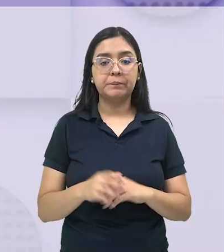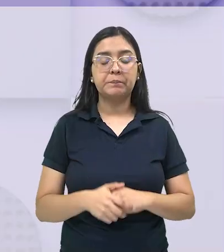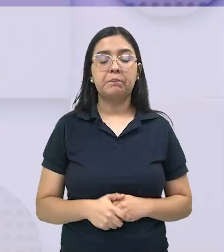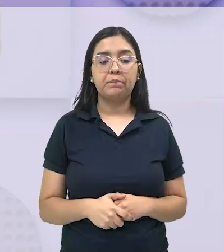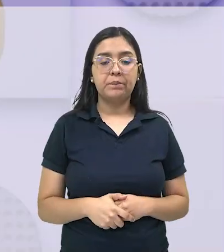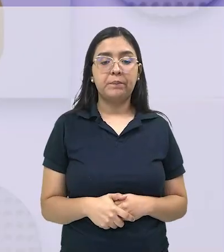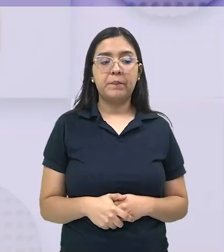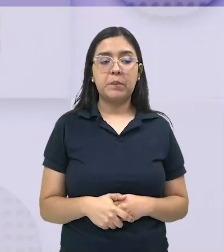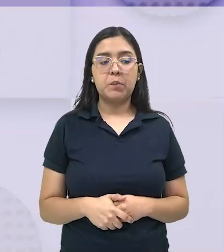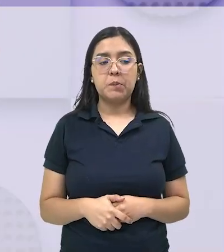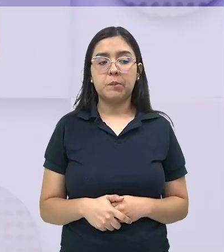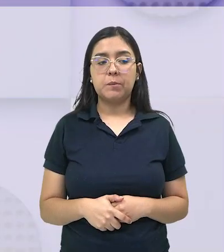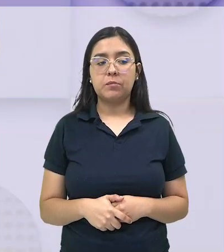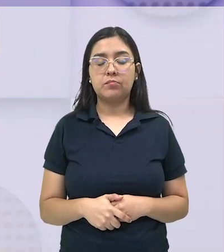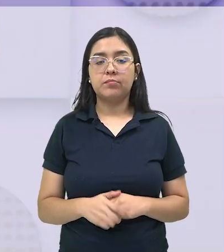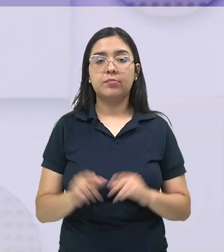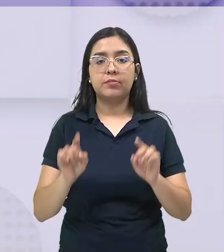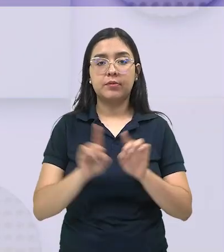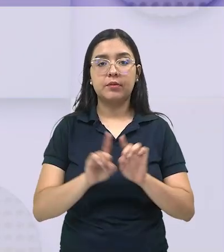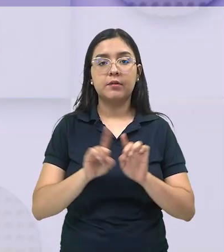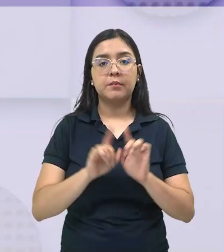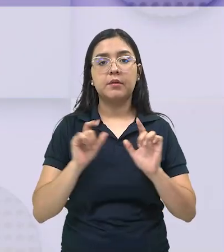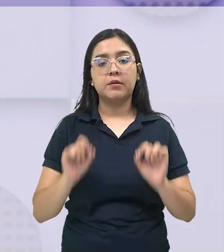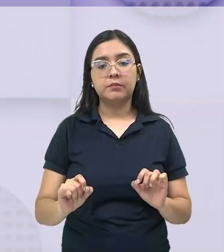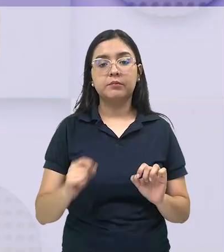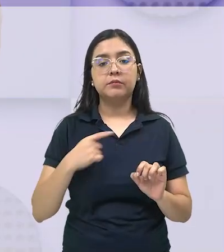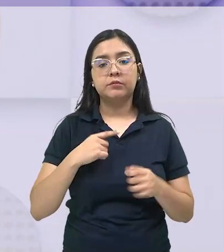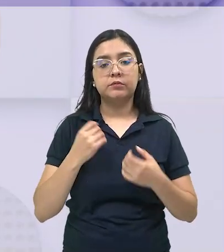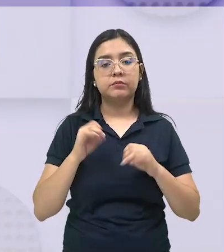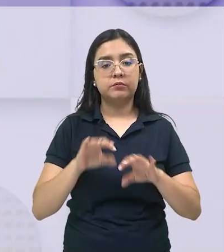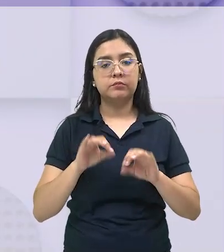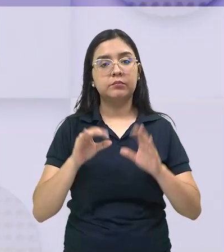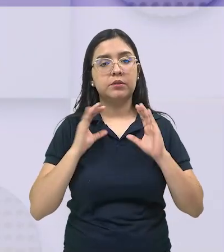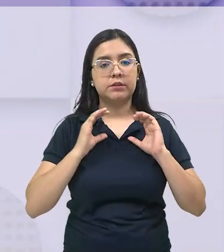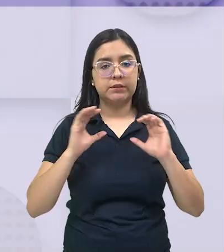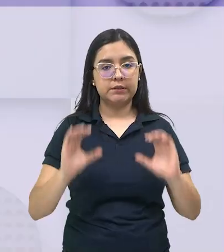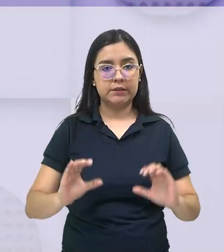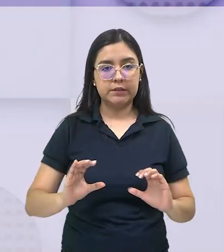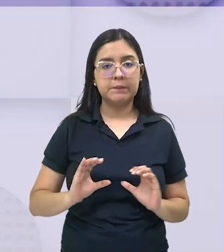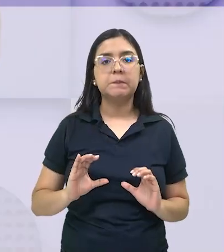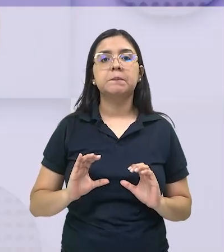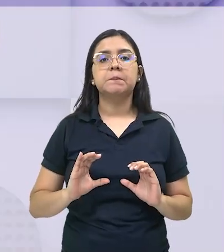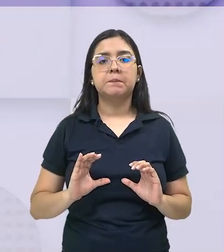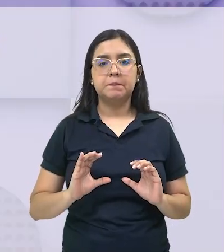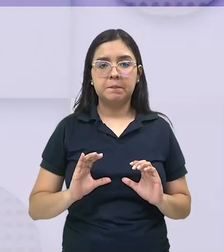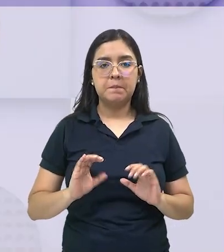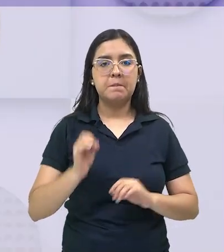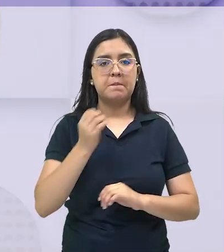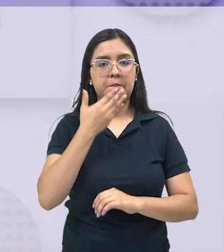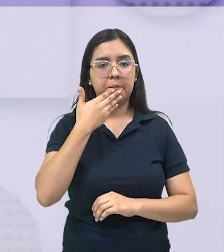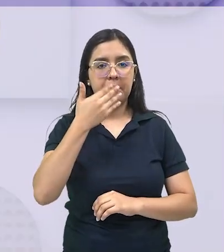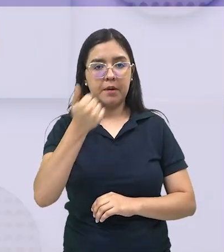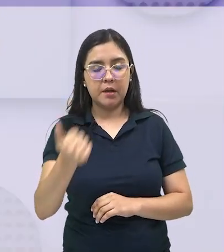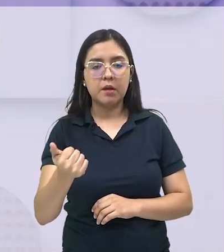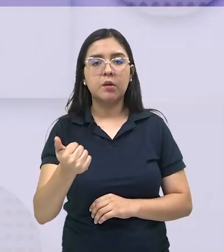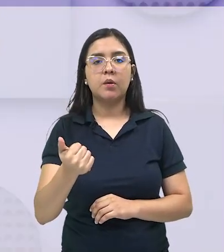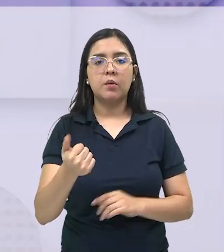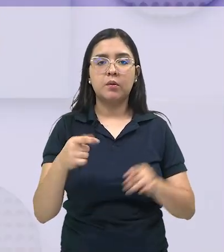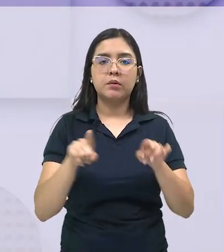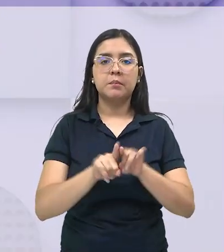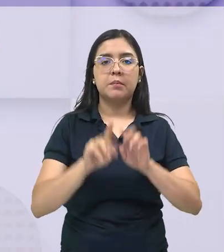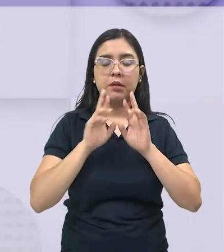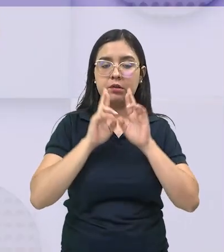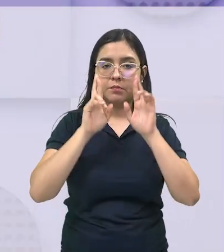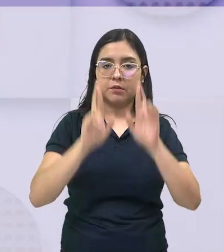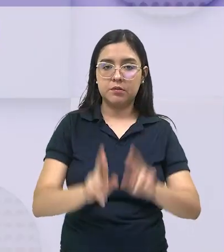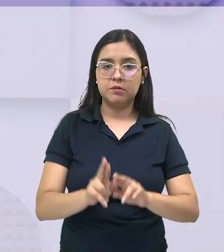é parte também da nossa educação para a cidadania. Uma cidadania mais plena, mais compreensível